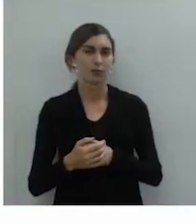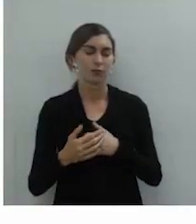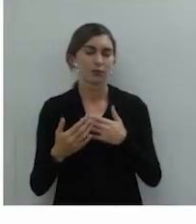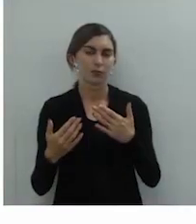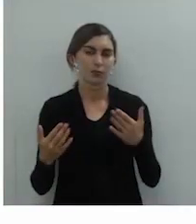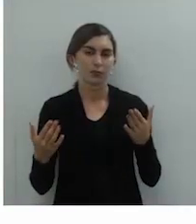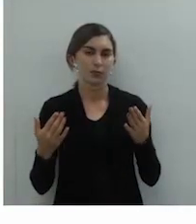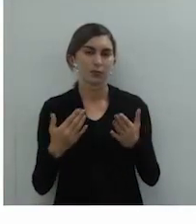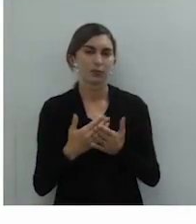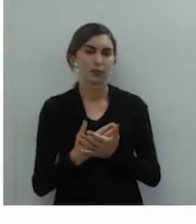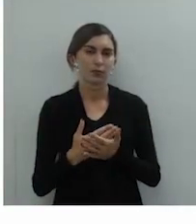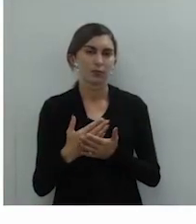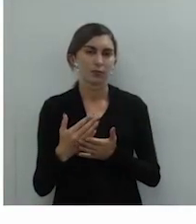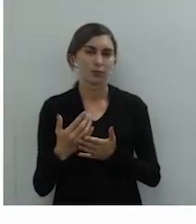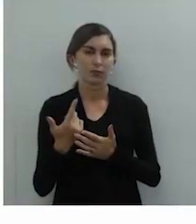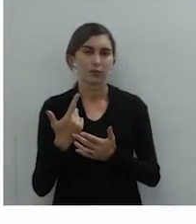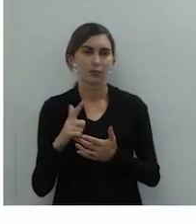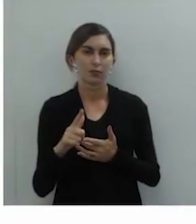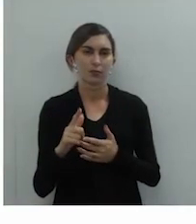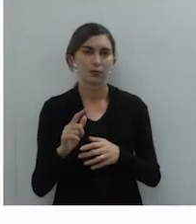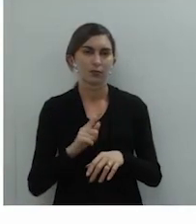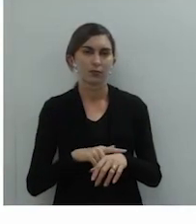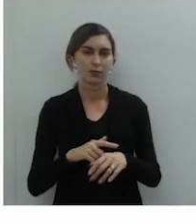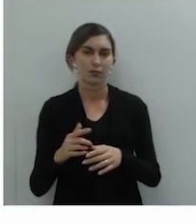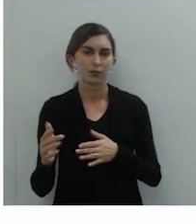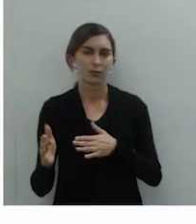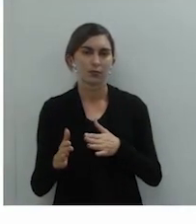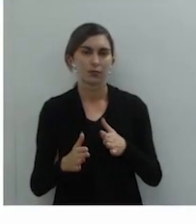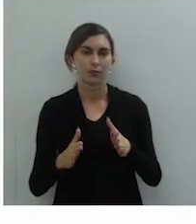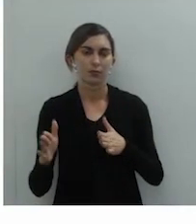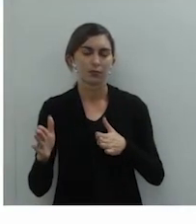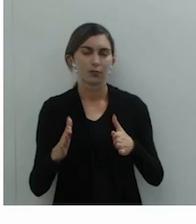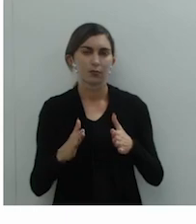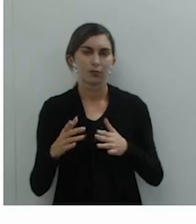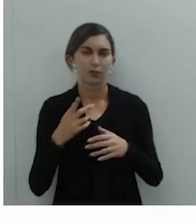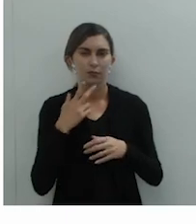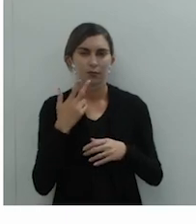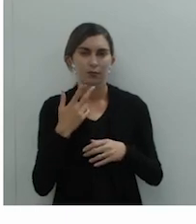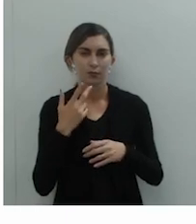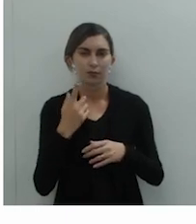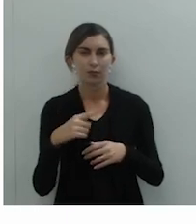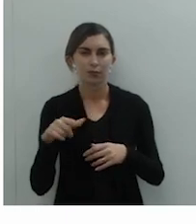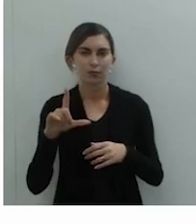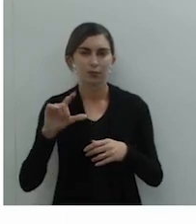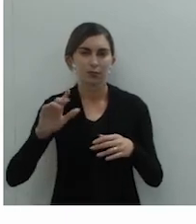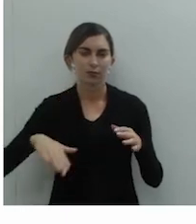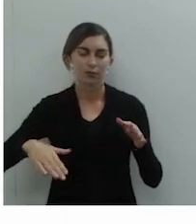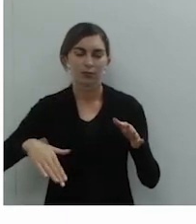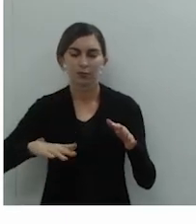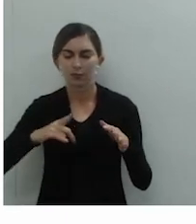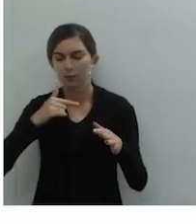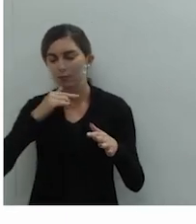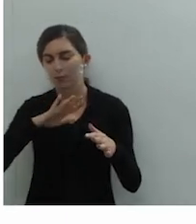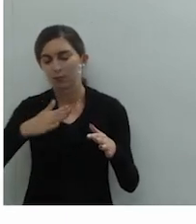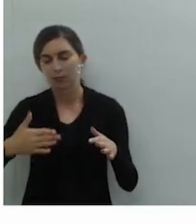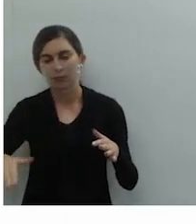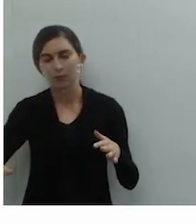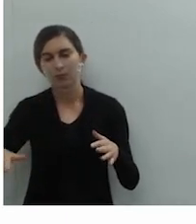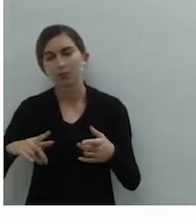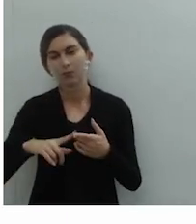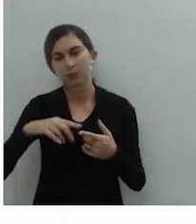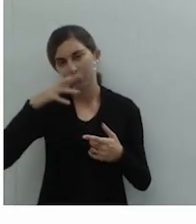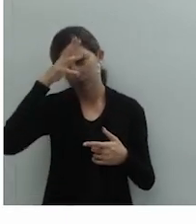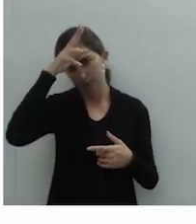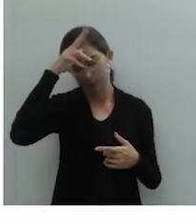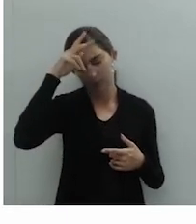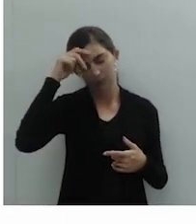aí começa um outro ciclo, né? Vocês vejam, nós falamos do litoral, nós falamos da